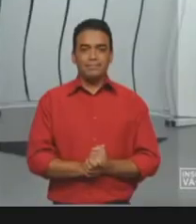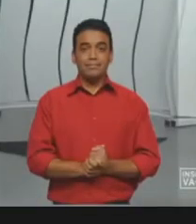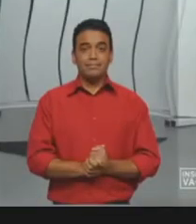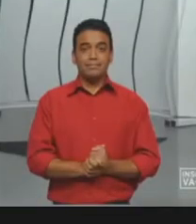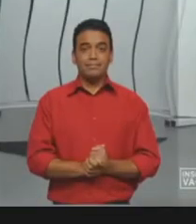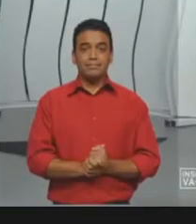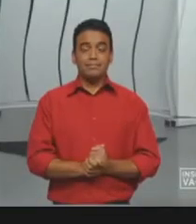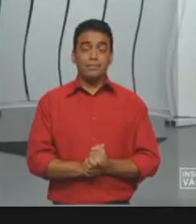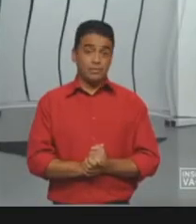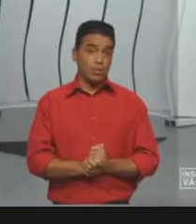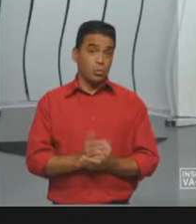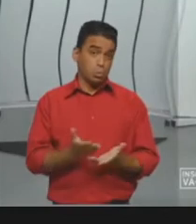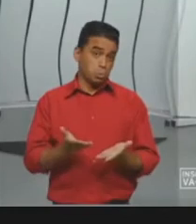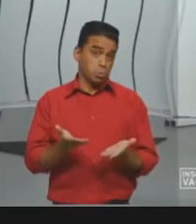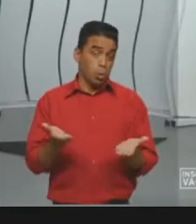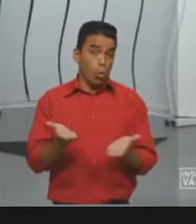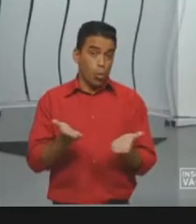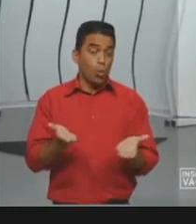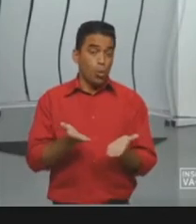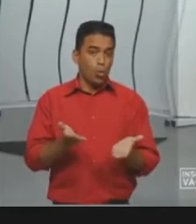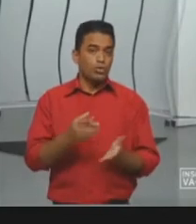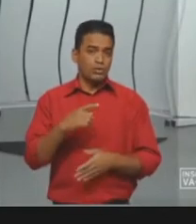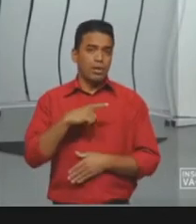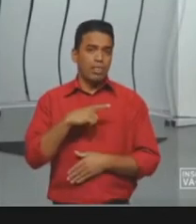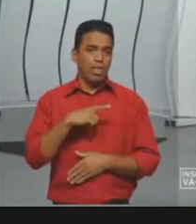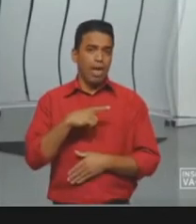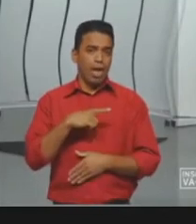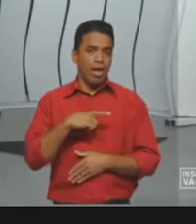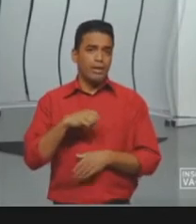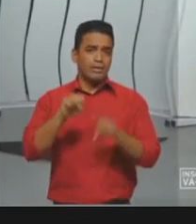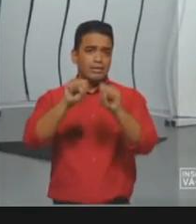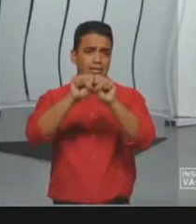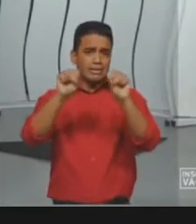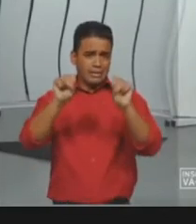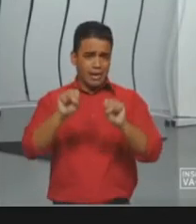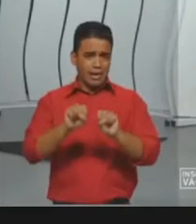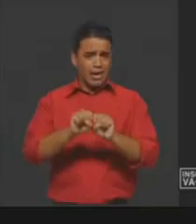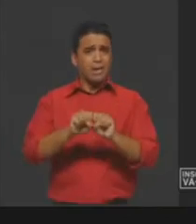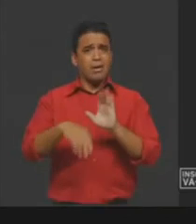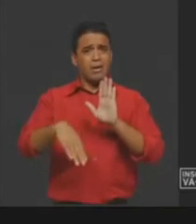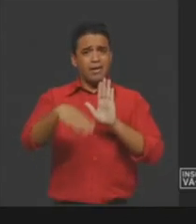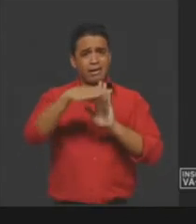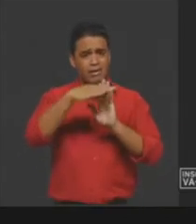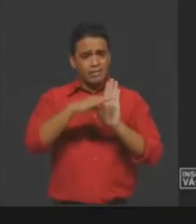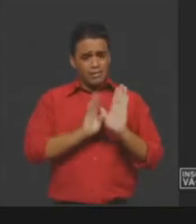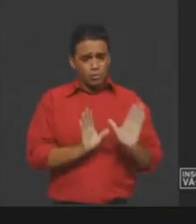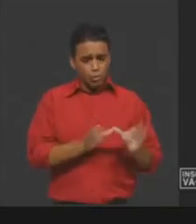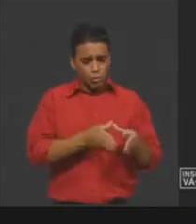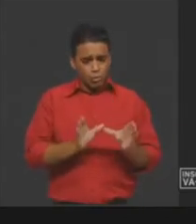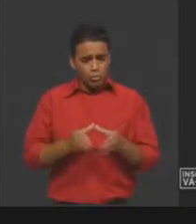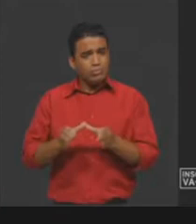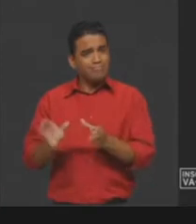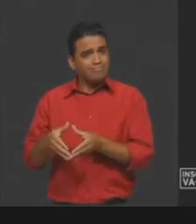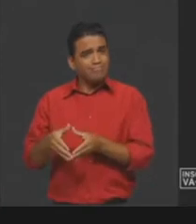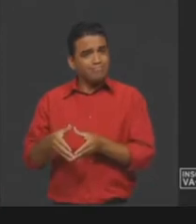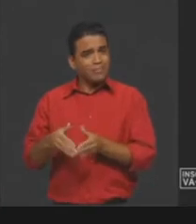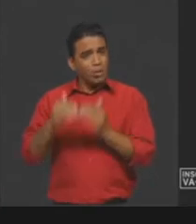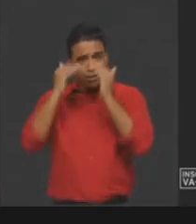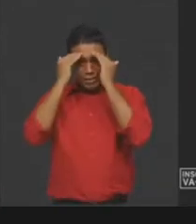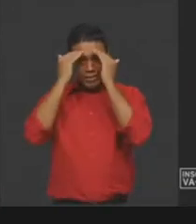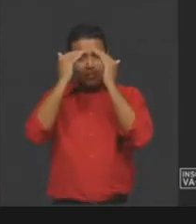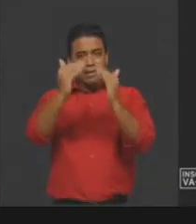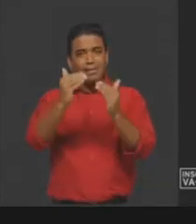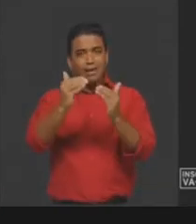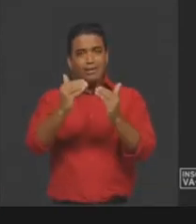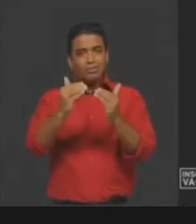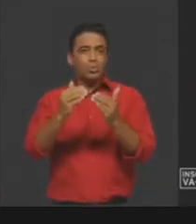Então, atualmente o que nós temos é um sistema que utiliza a classificação dos seres vivos obedecendo uma hierarquia que vai de